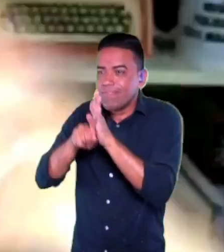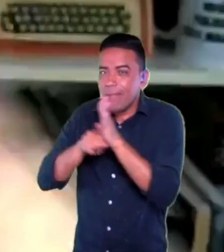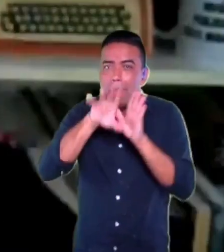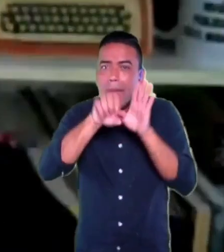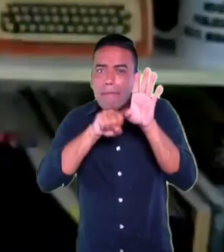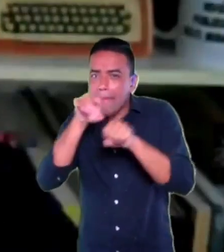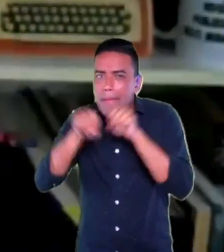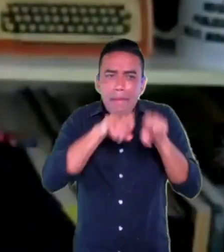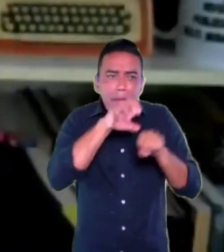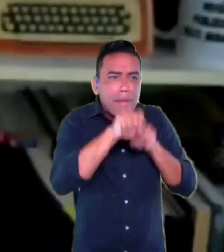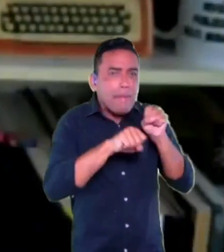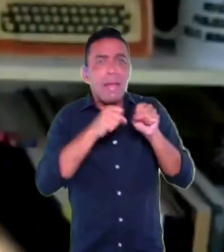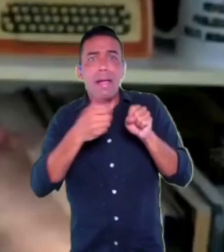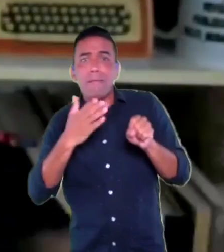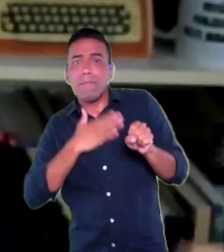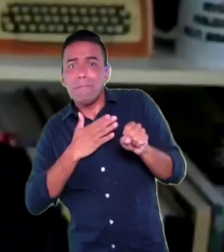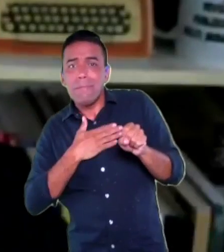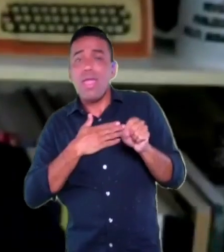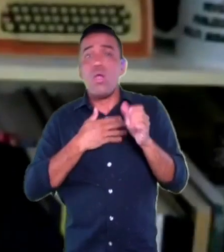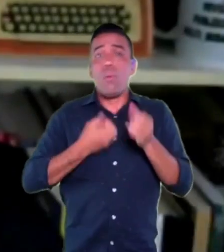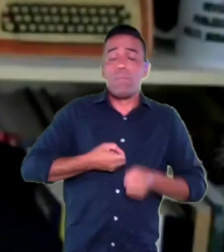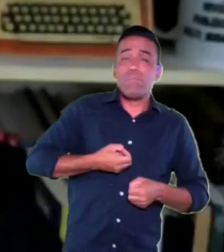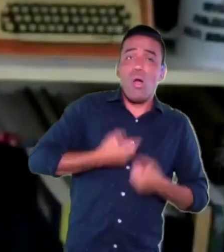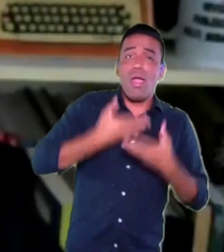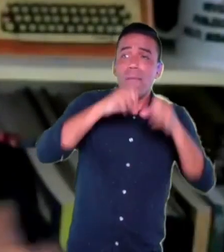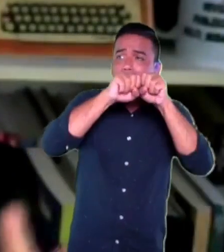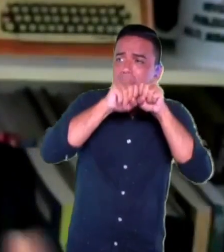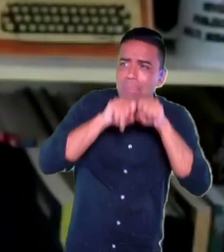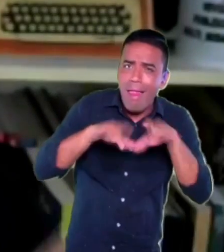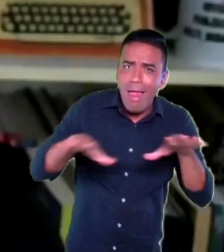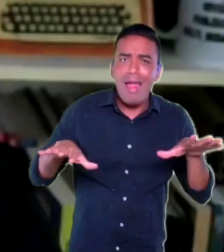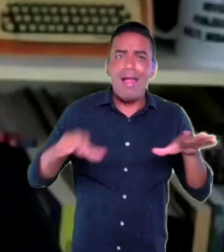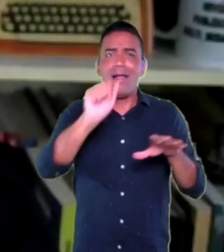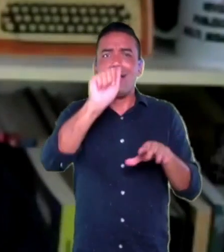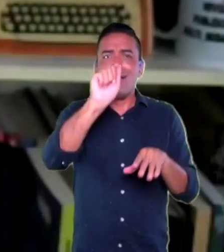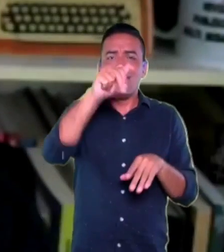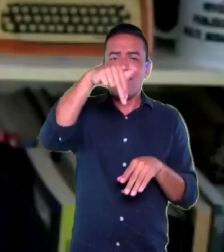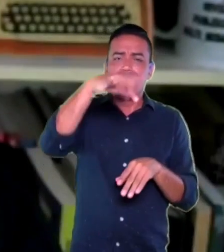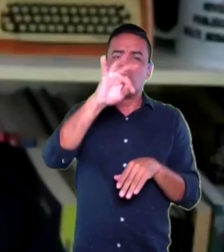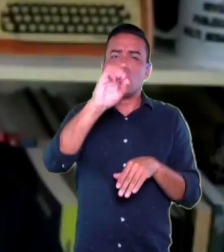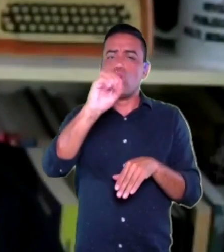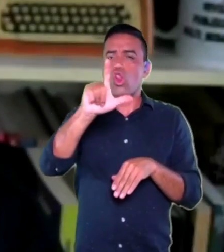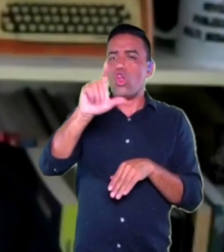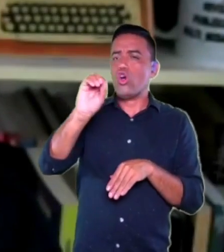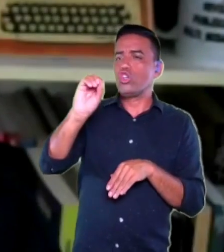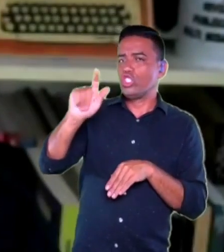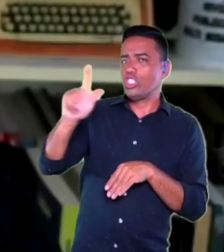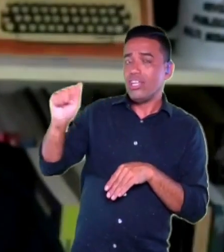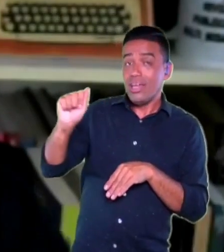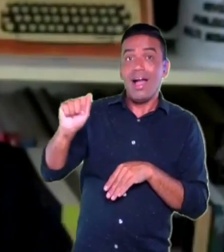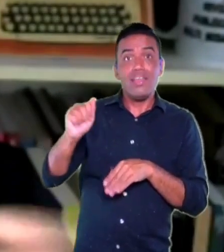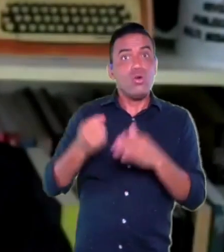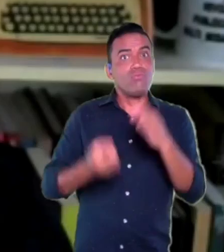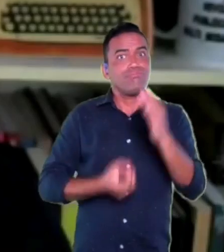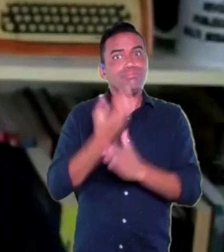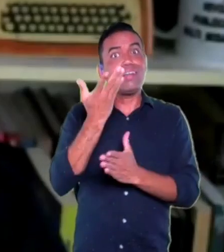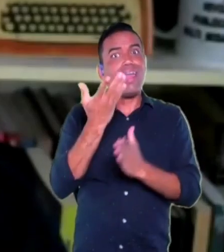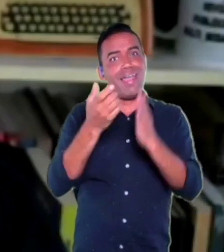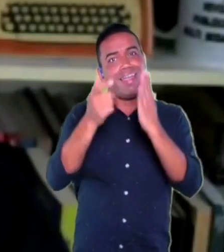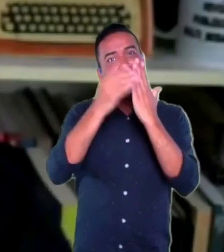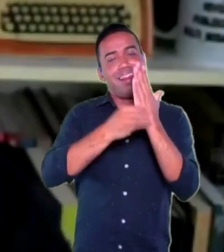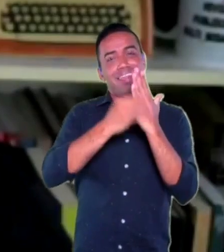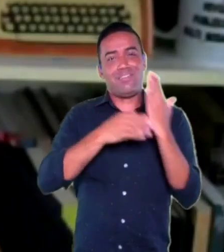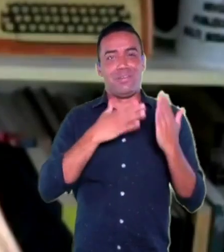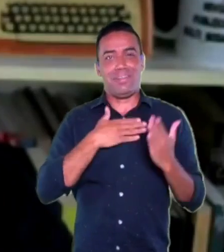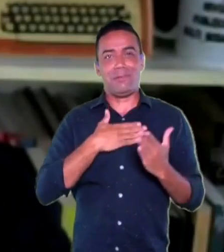recuperei tudo que estava solto, espalhado em antologia e tal, e fiz esse volume aí. Nossa, e aí eu